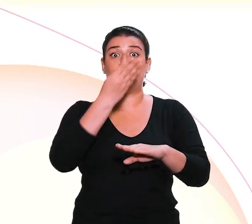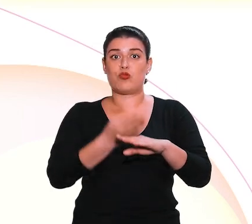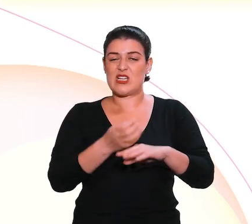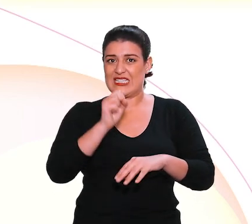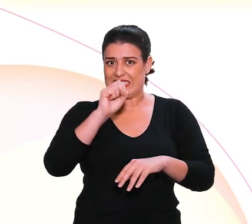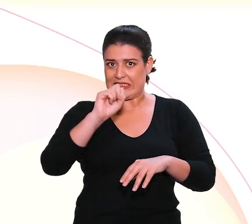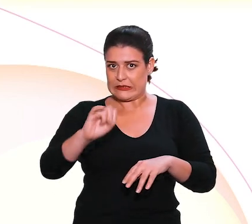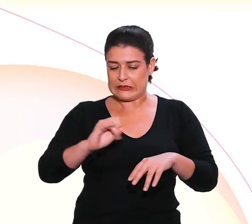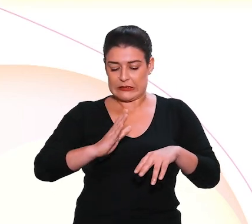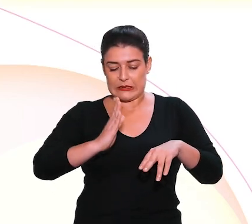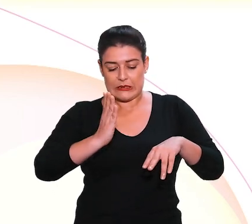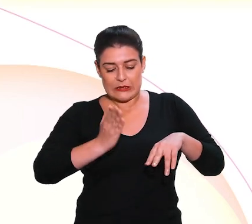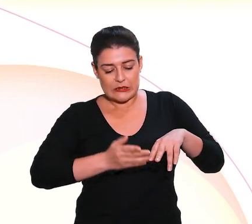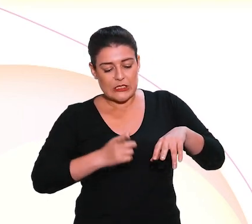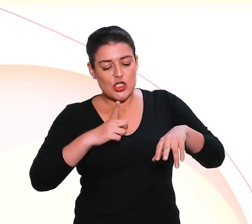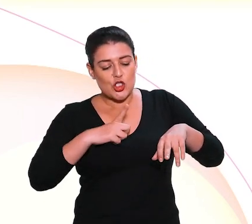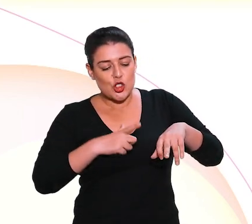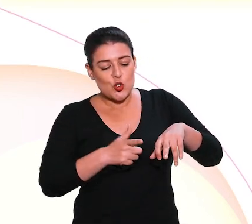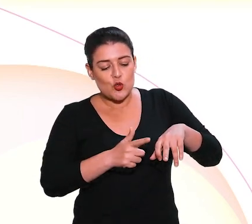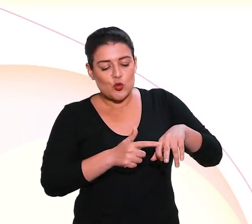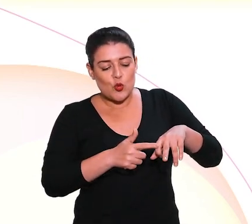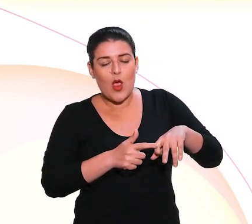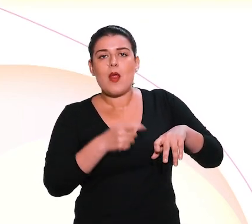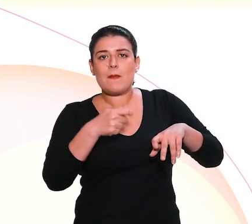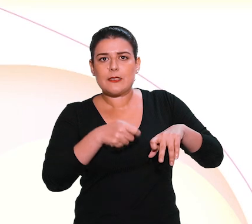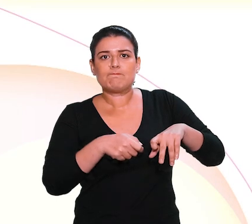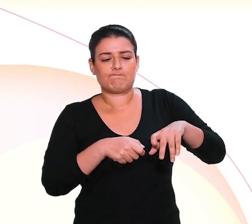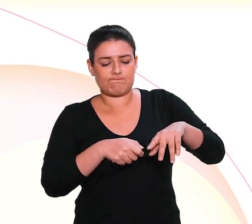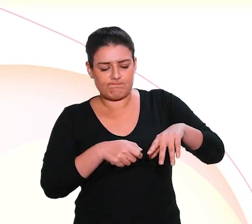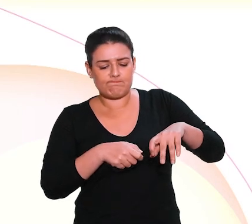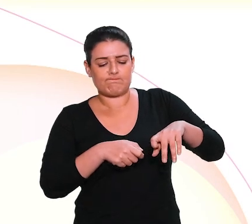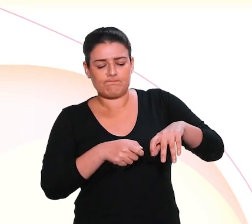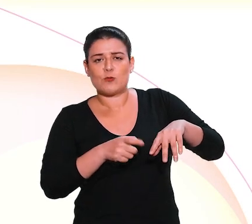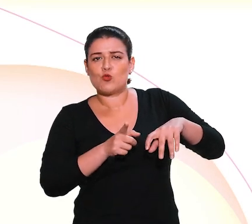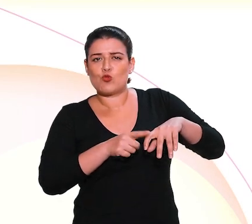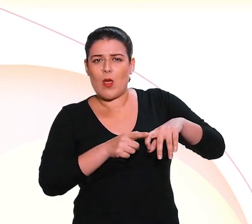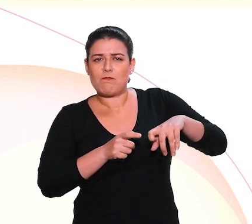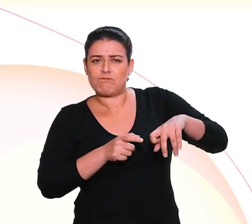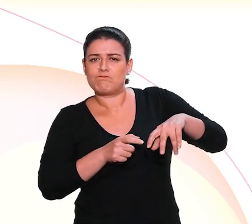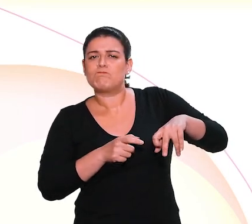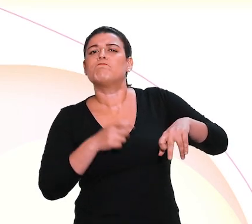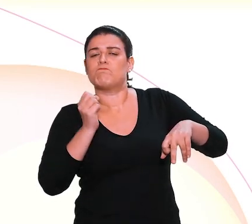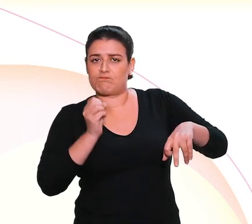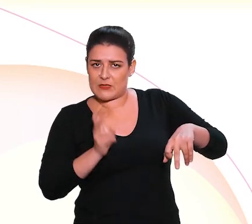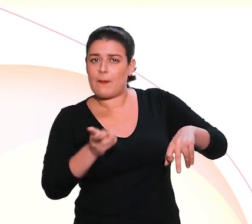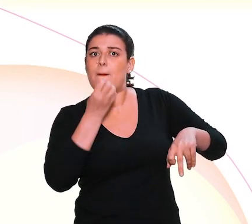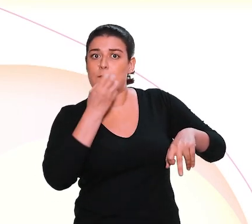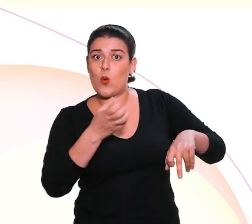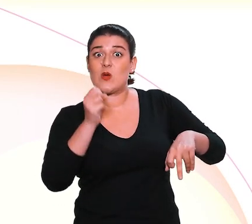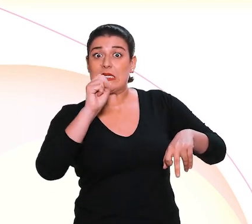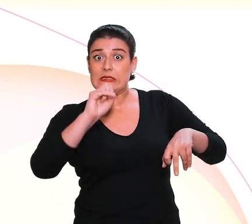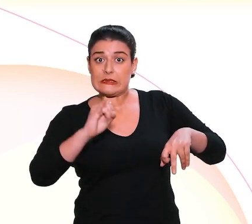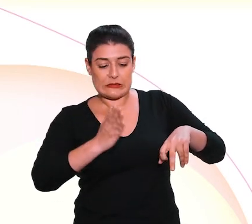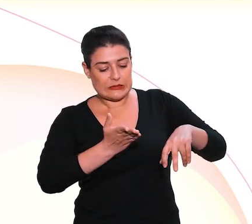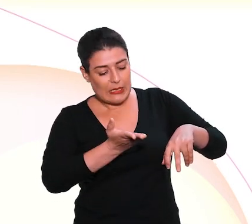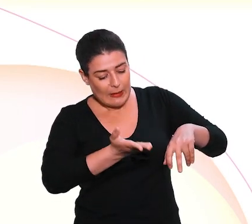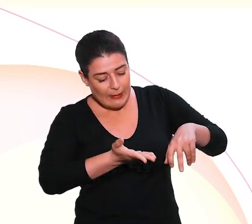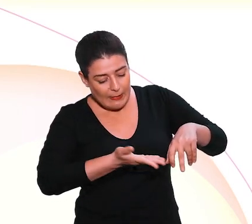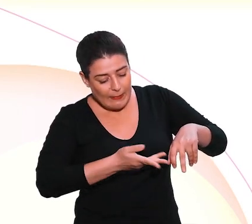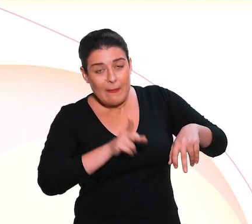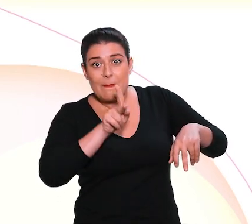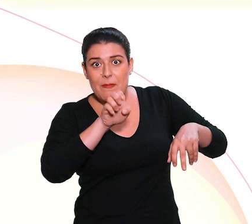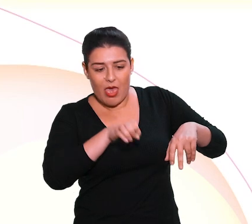tem uma amputação em que o joelho está preservado, fazer extensão de joelho com frequência. E se ele tem uma amputação parcial de